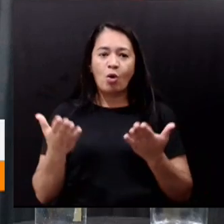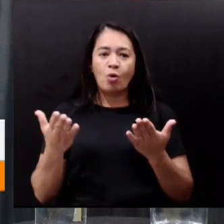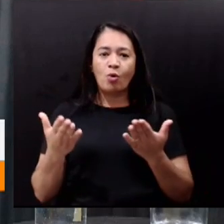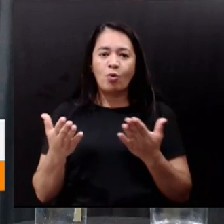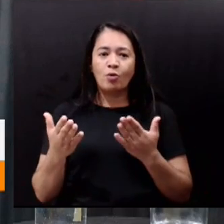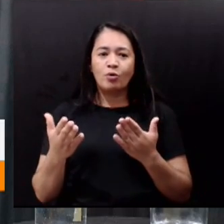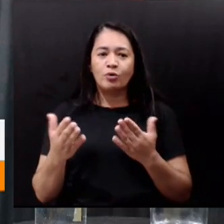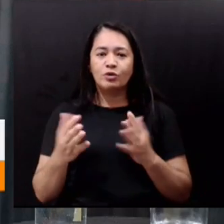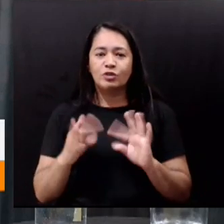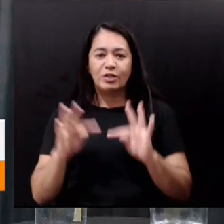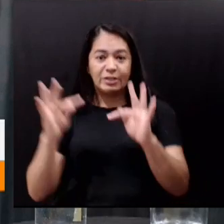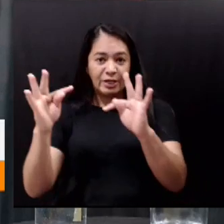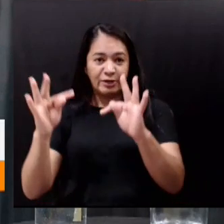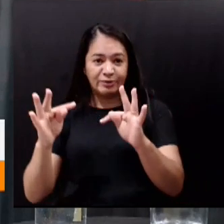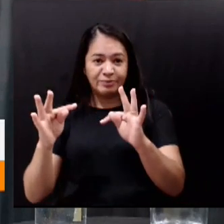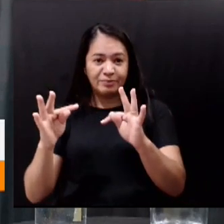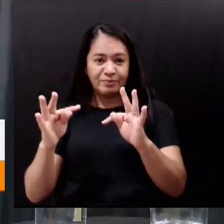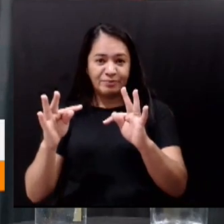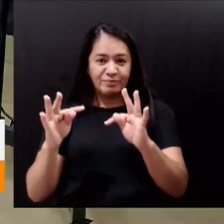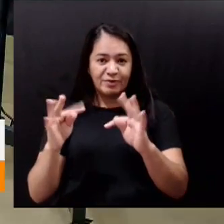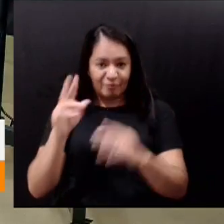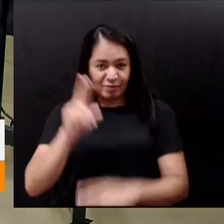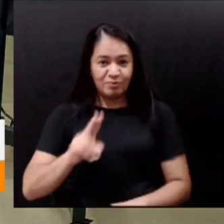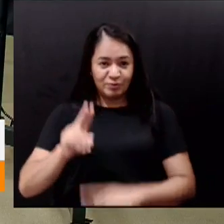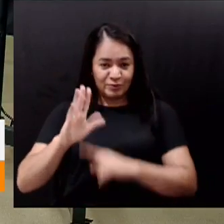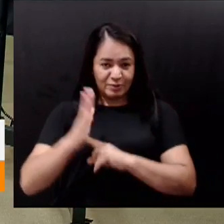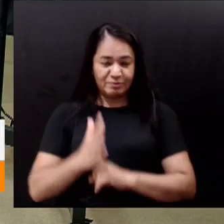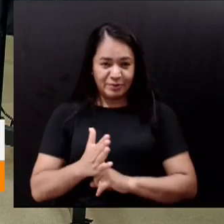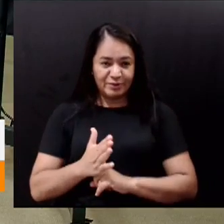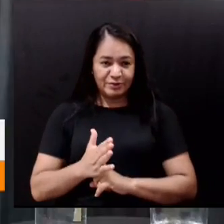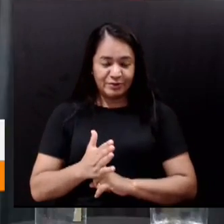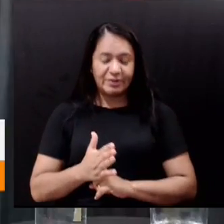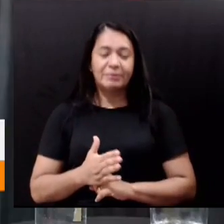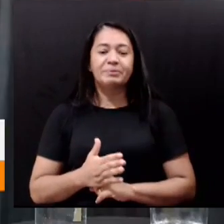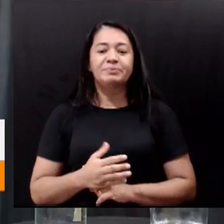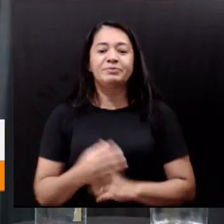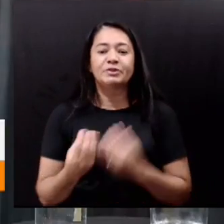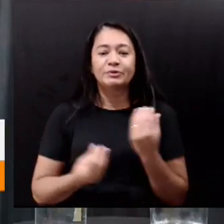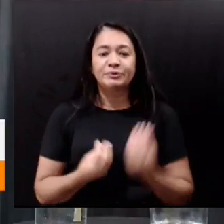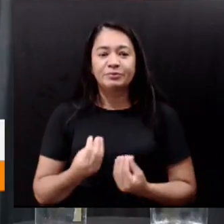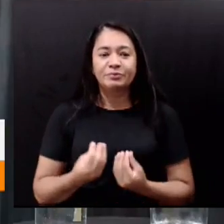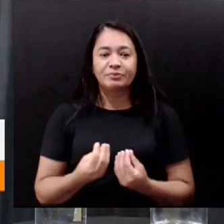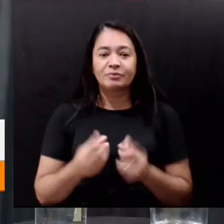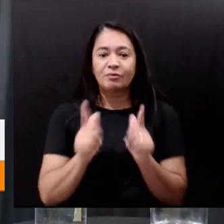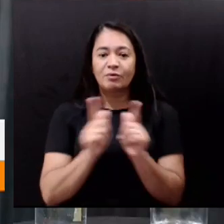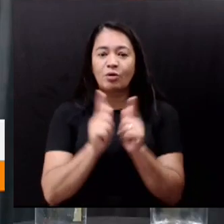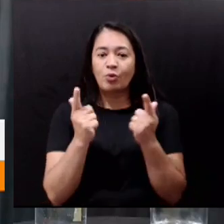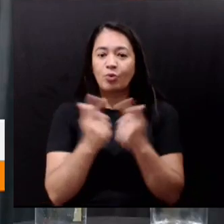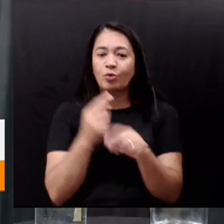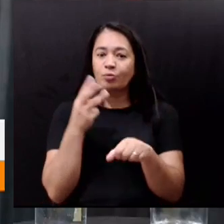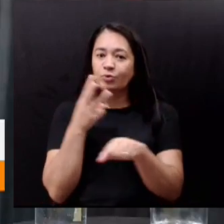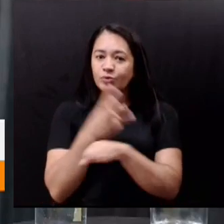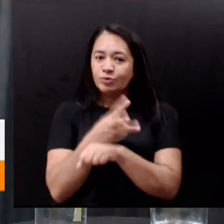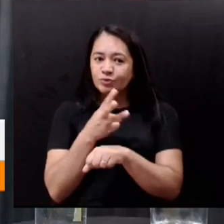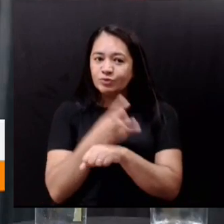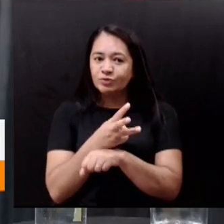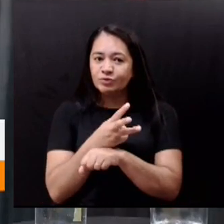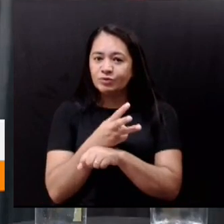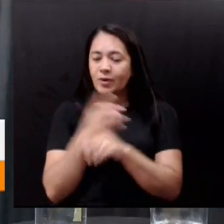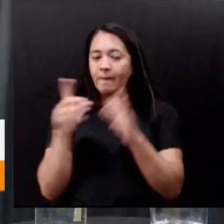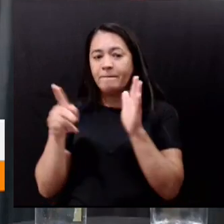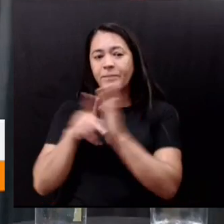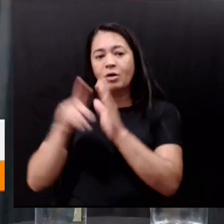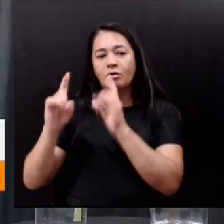Vai nesse caso especificamente, que ela se sente um pouco desconfortável, né? Tem os grupos de WhatsApp, né? De condomínio, tudo mais. Se no caso onde